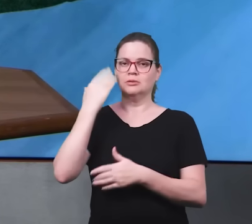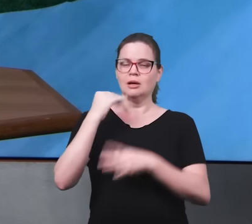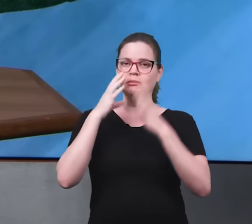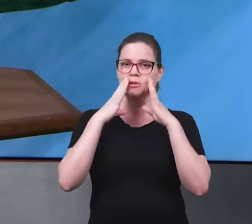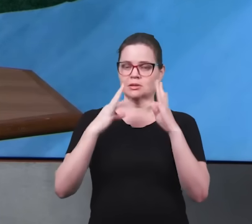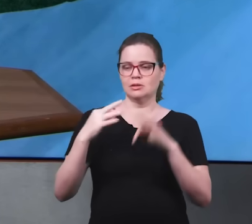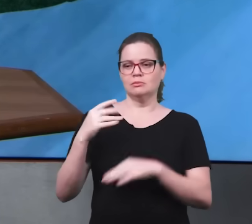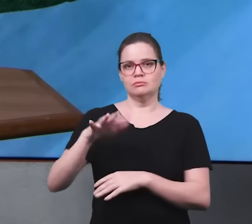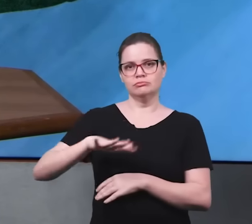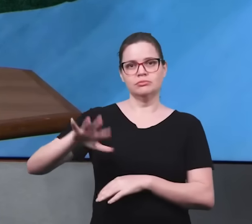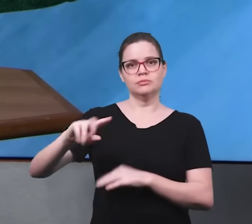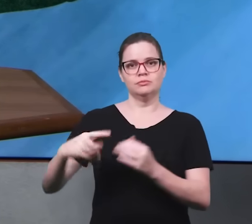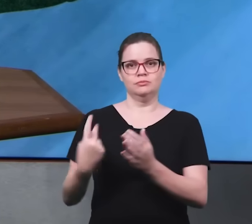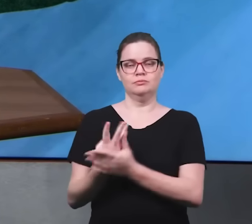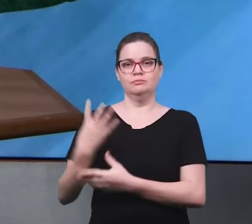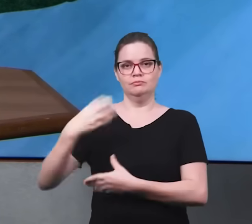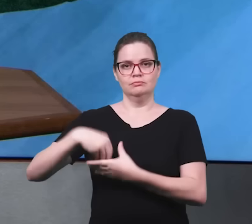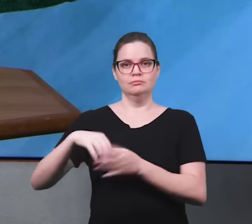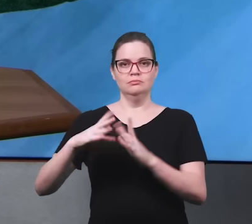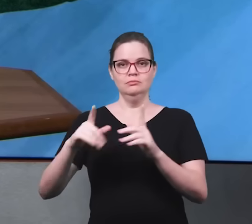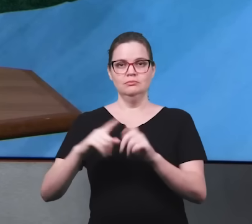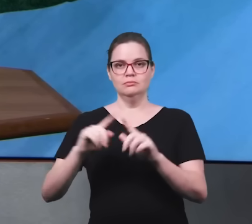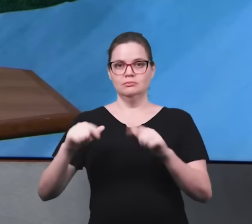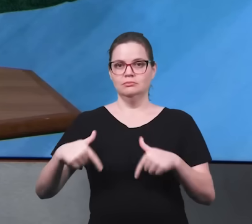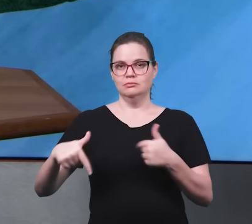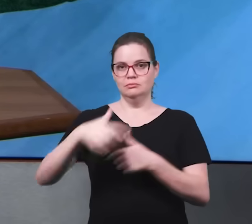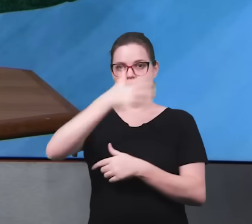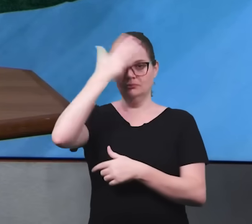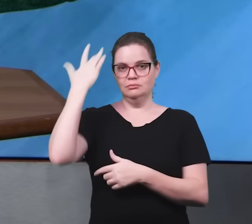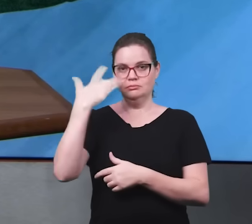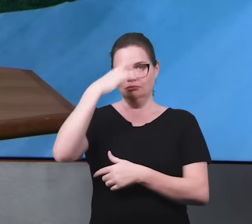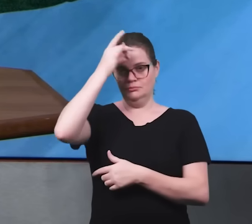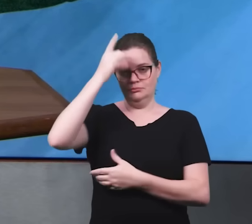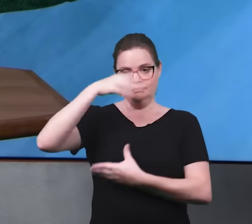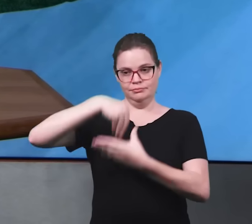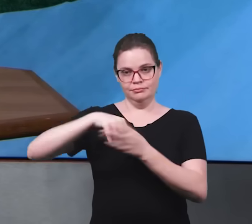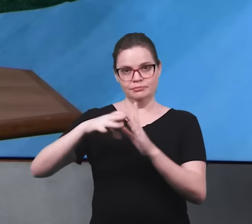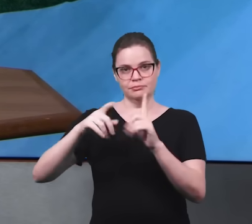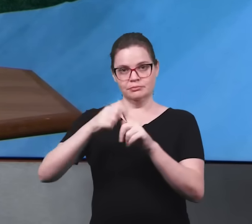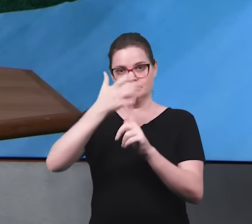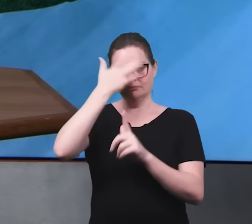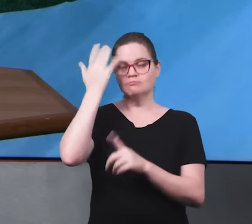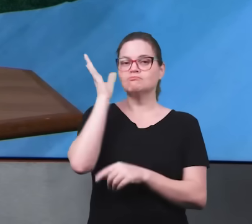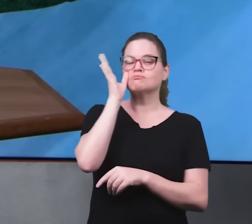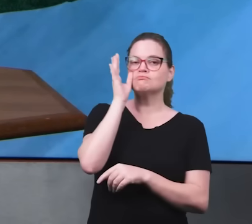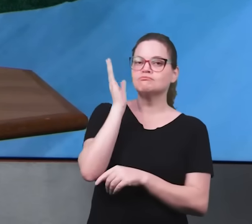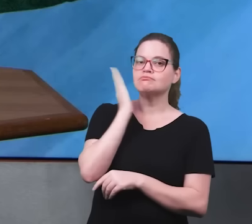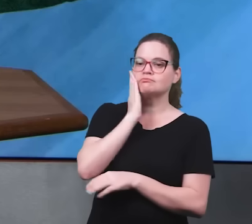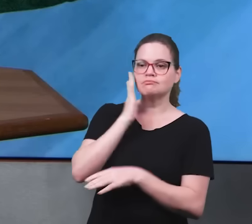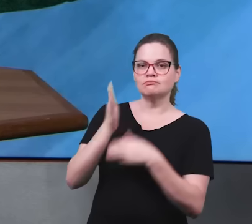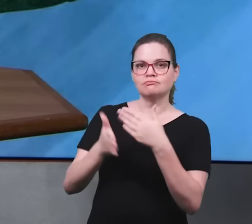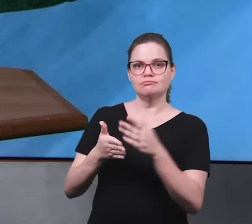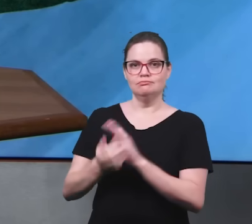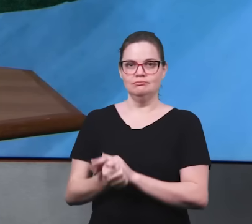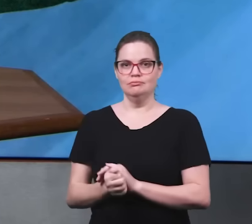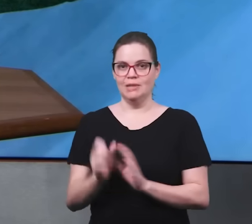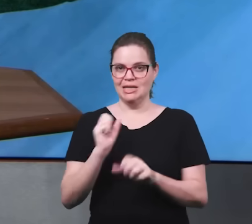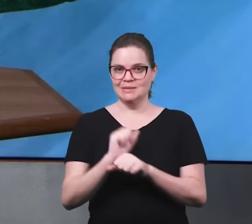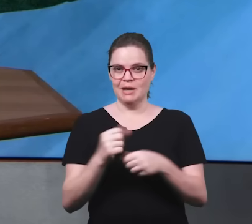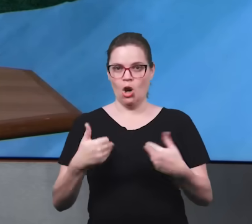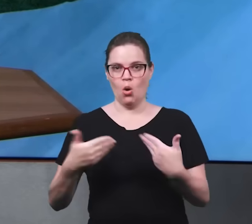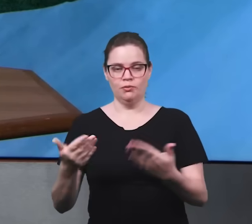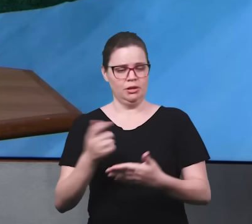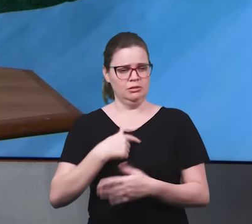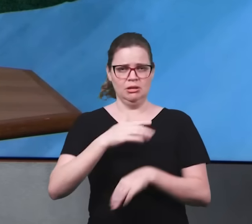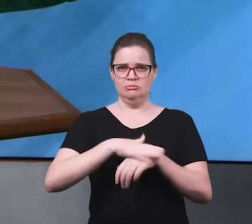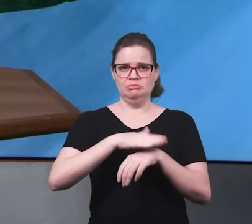e pela operação no nosso meio, as pessoas se chegam. Às vezes, nem esperam ser chamadas, que